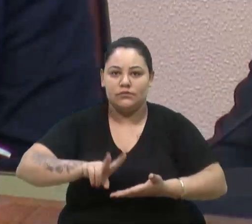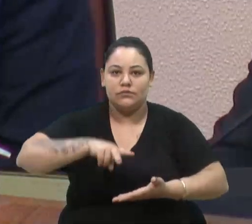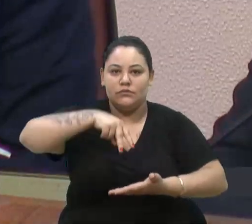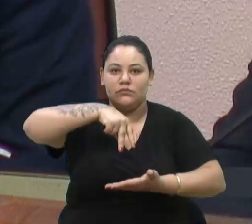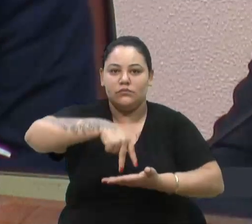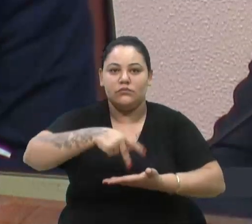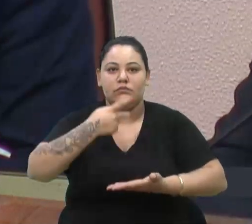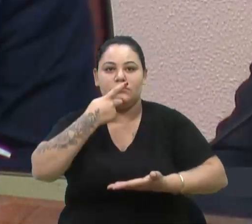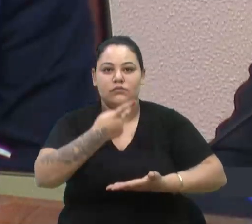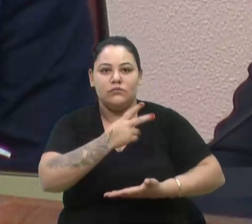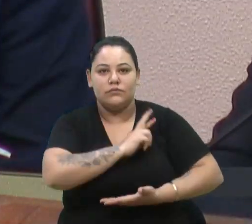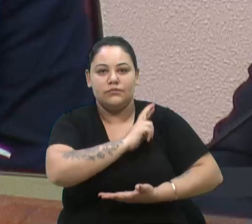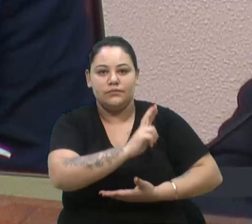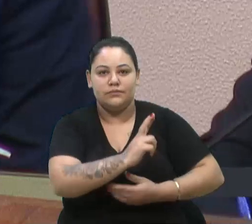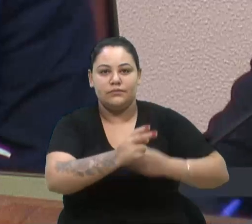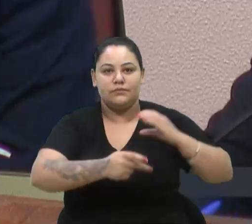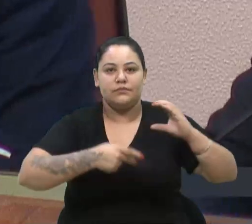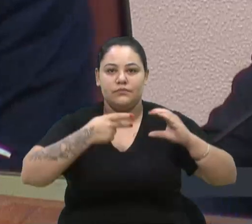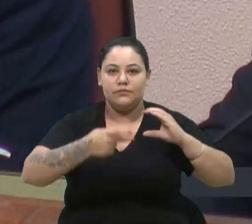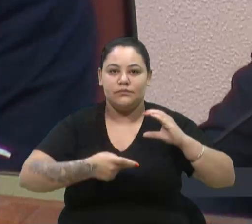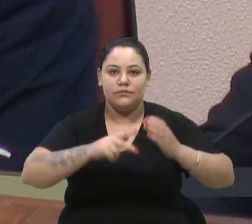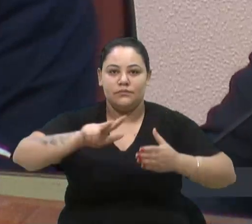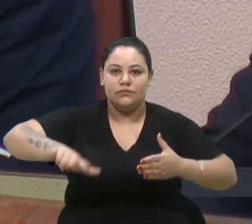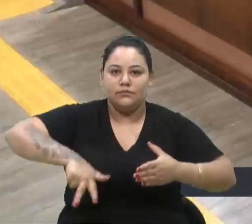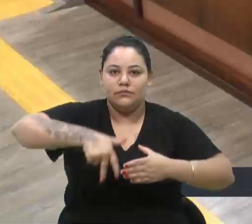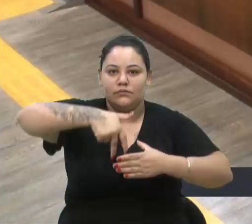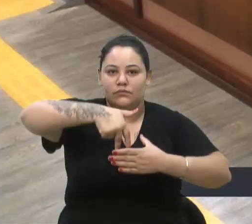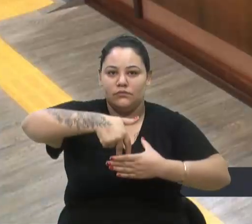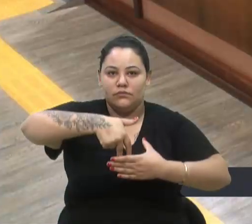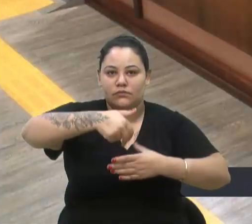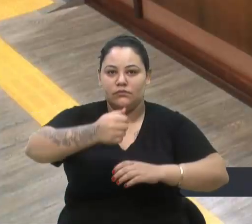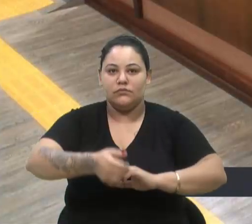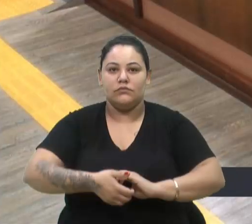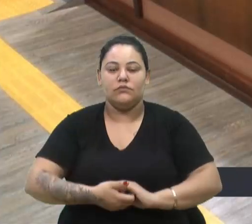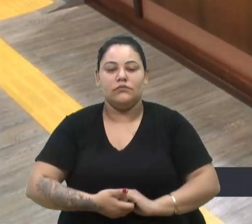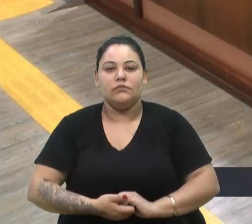em nome desse Poder Legislativo na Tribuna